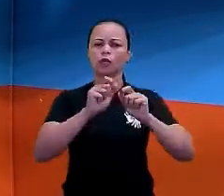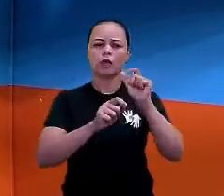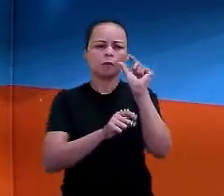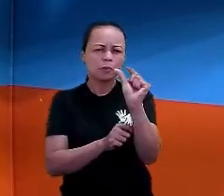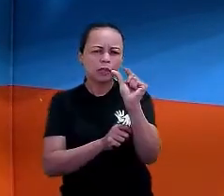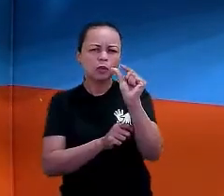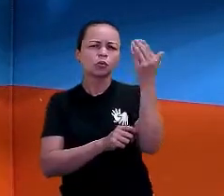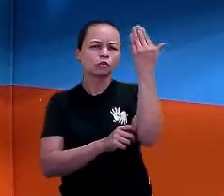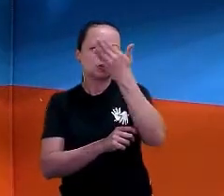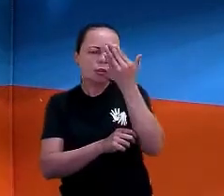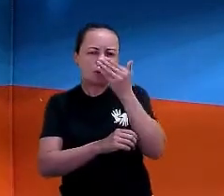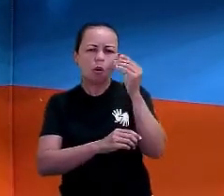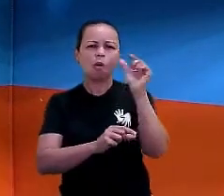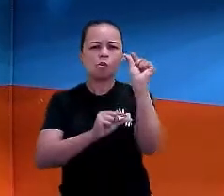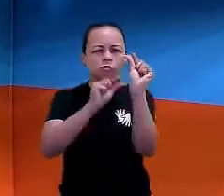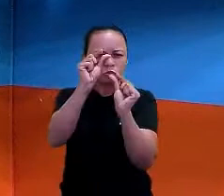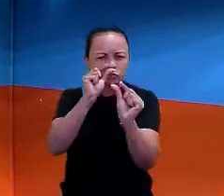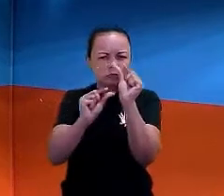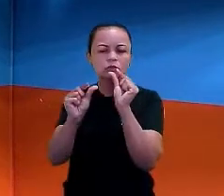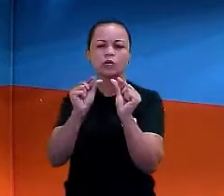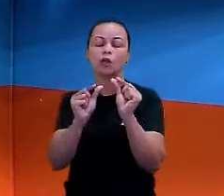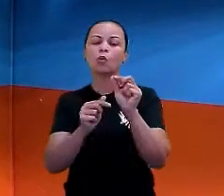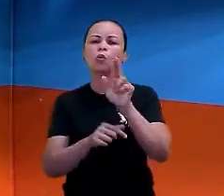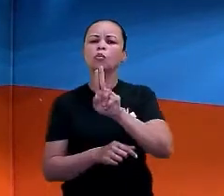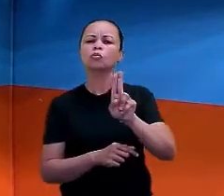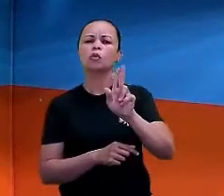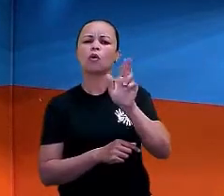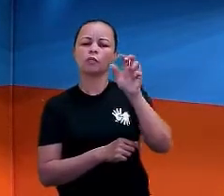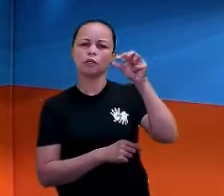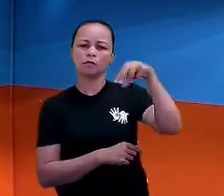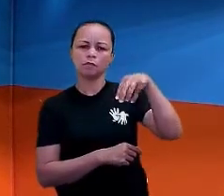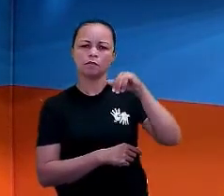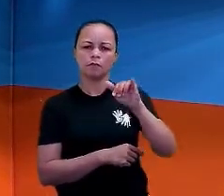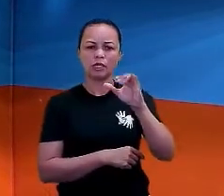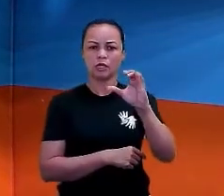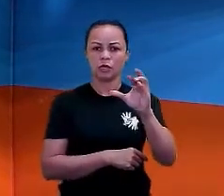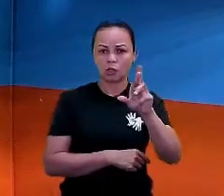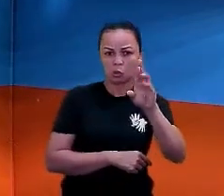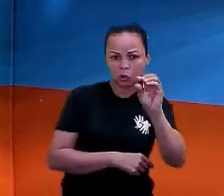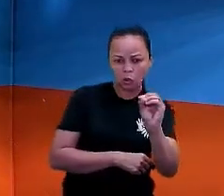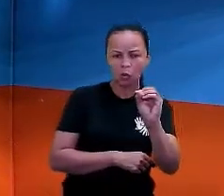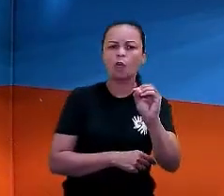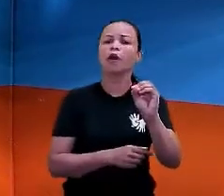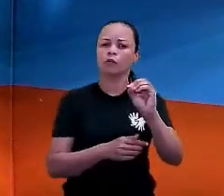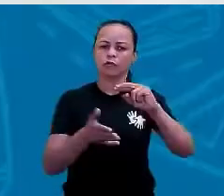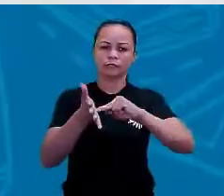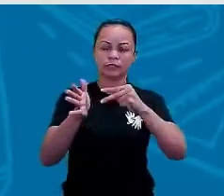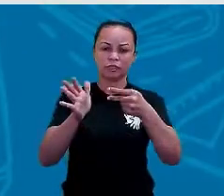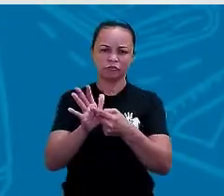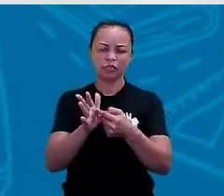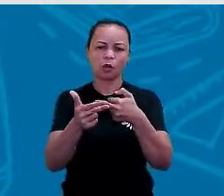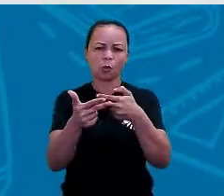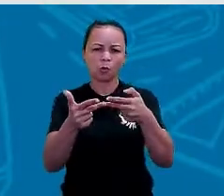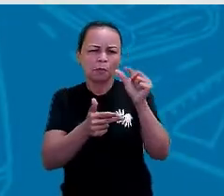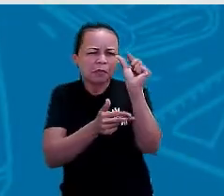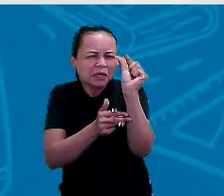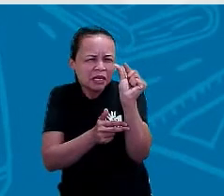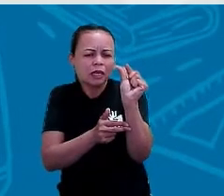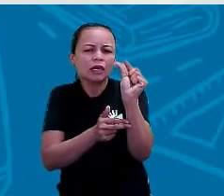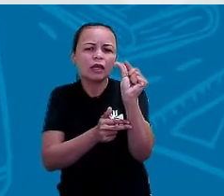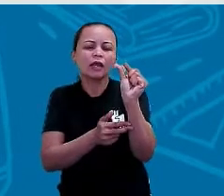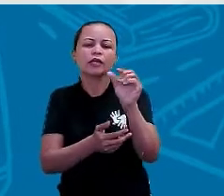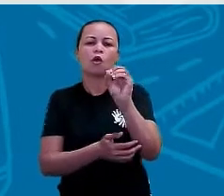o próprio nome já sugere, micro significa algo que é muito pequeno. Organismo. Então